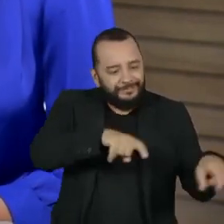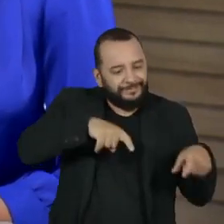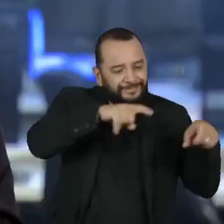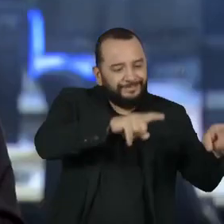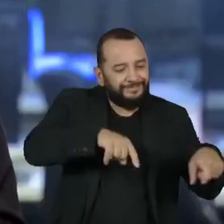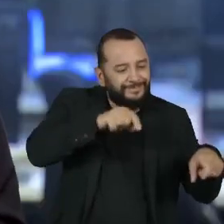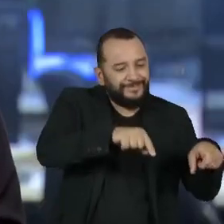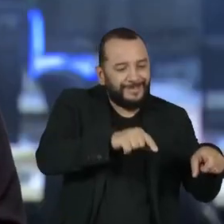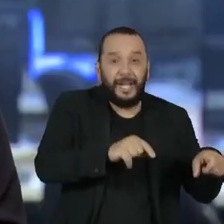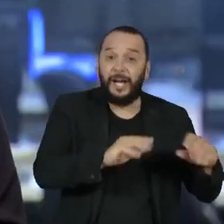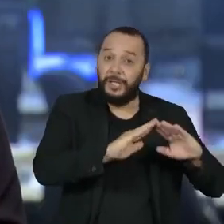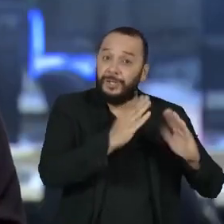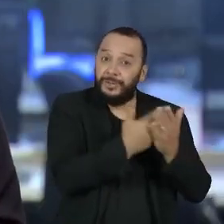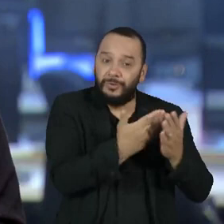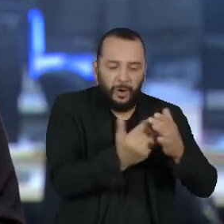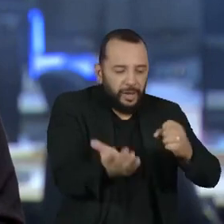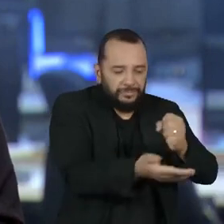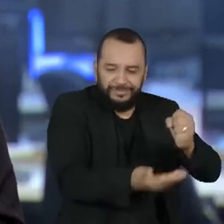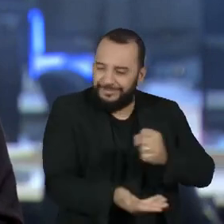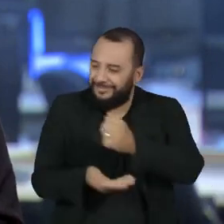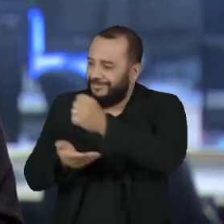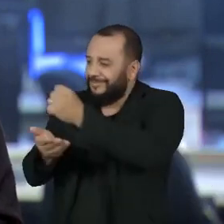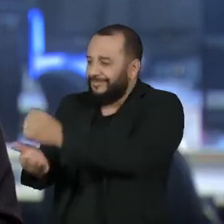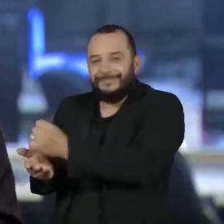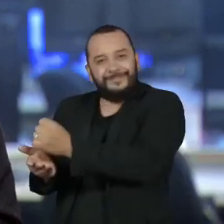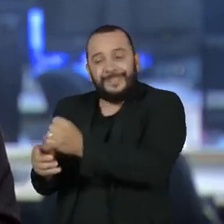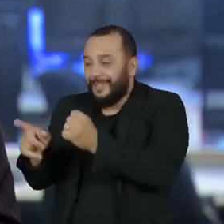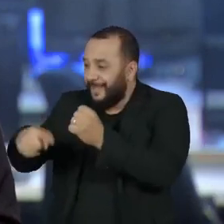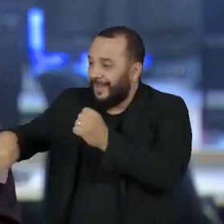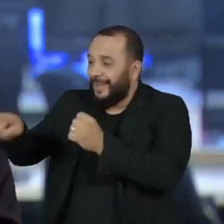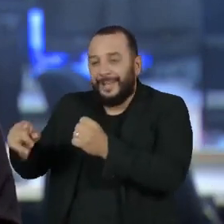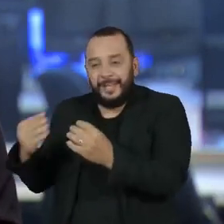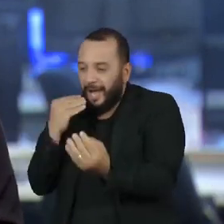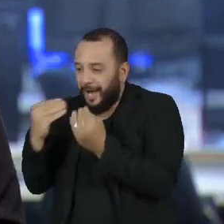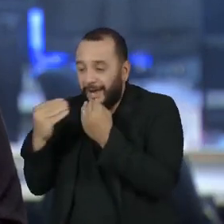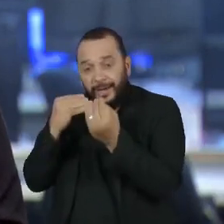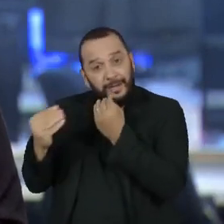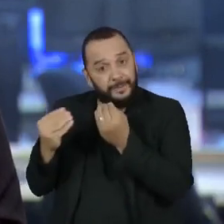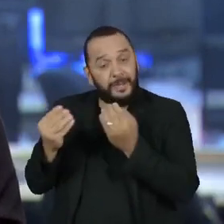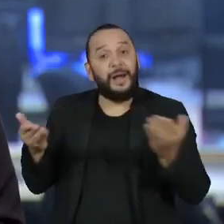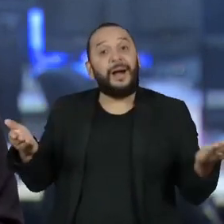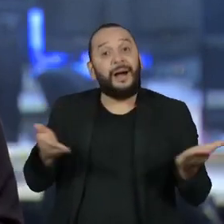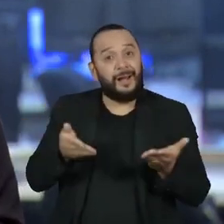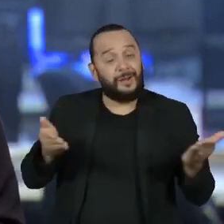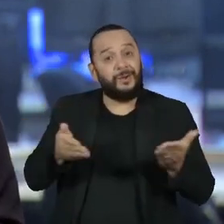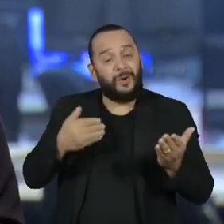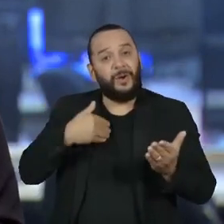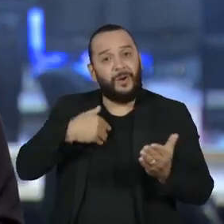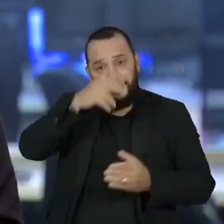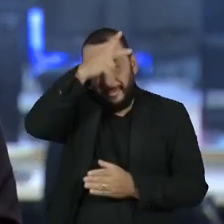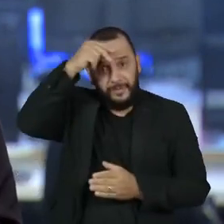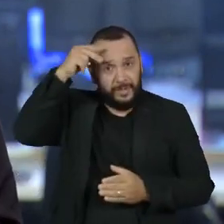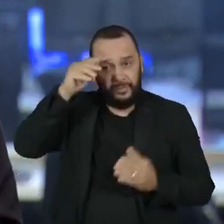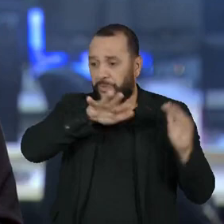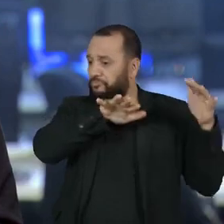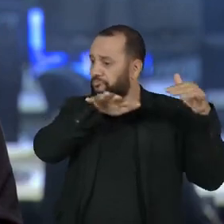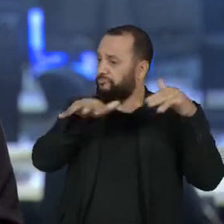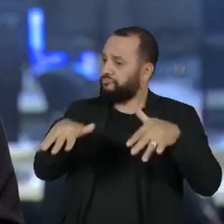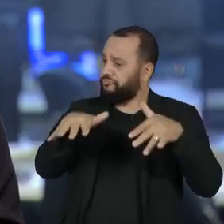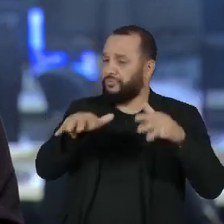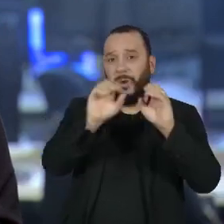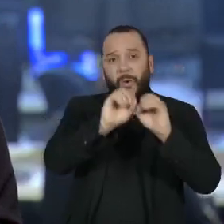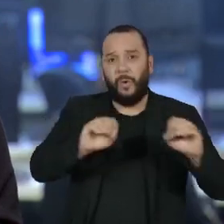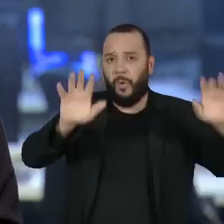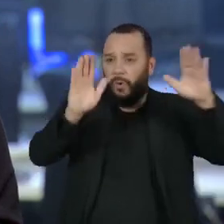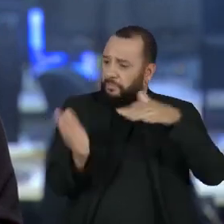mesa. O cultivo de alimentos nas instituições de ensino rendeu ao município reconhecimento da Organização das Nações Unidas